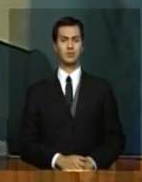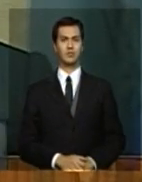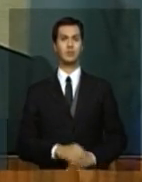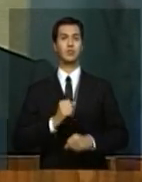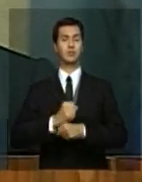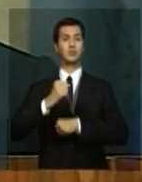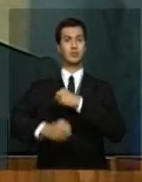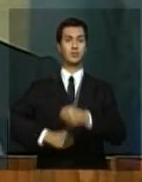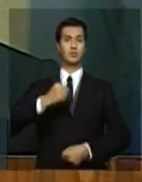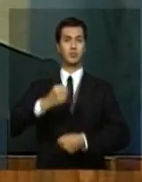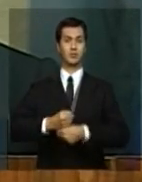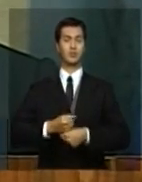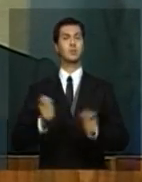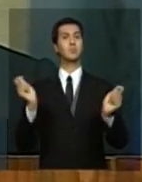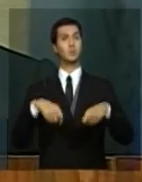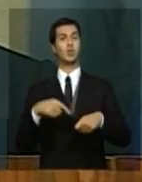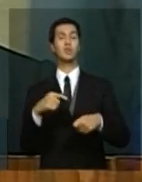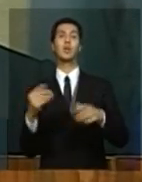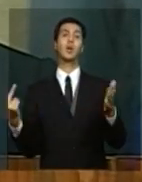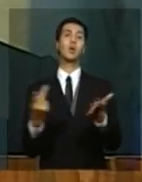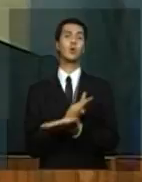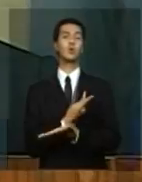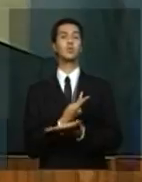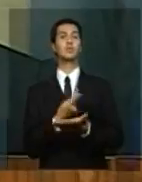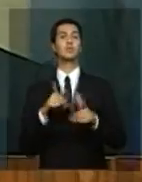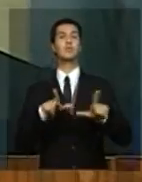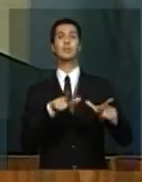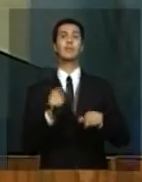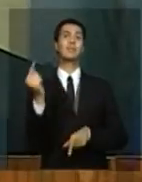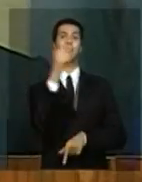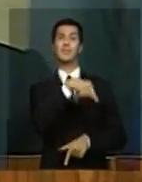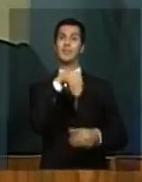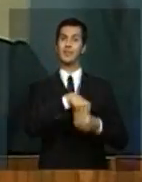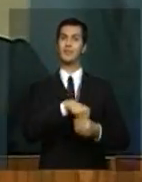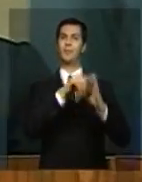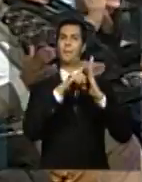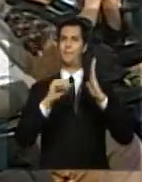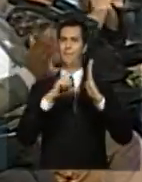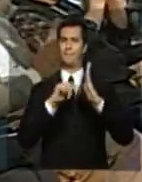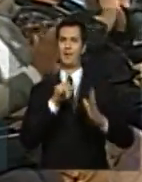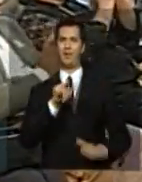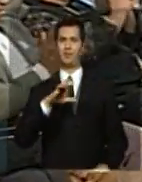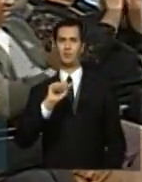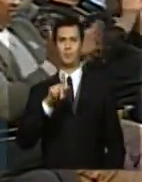seja entregue no Palácio do Planalto muito obrigada a